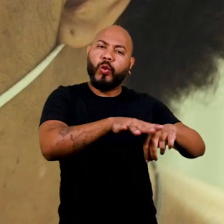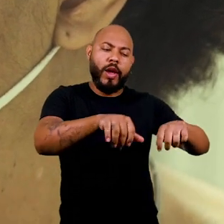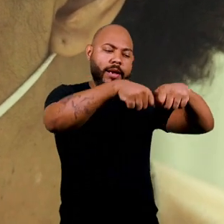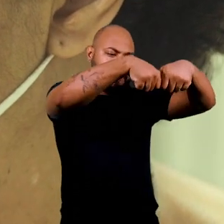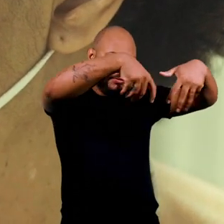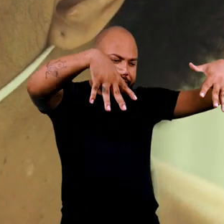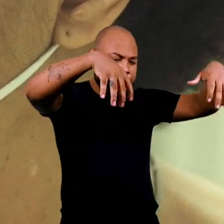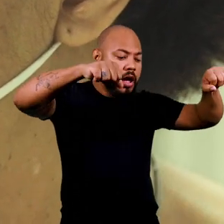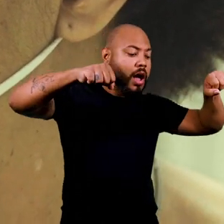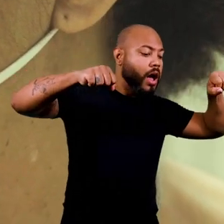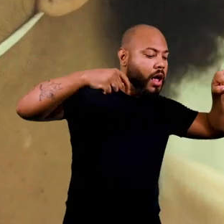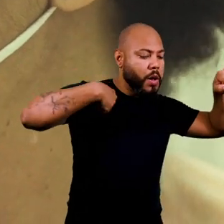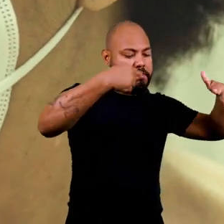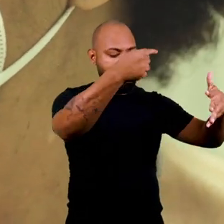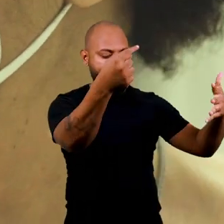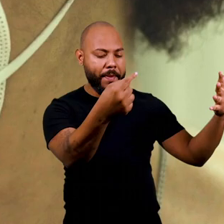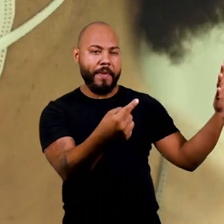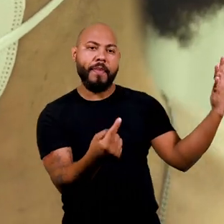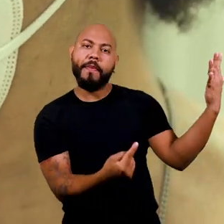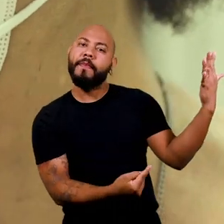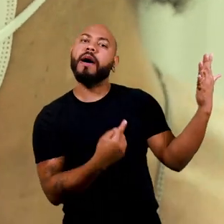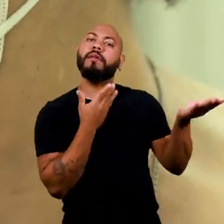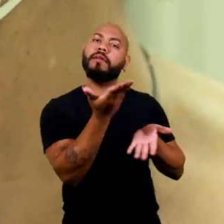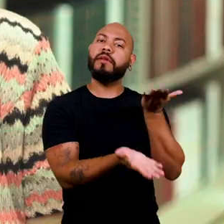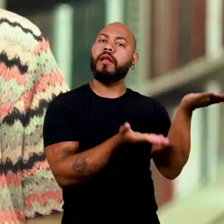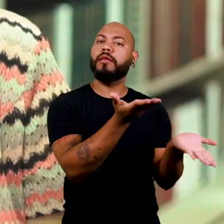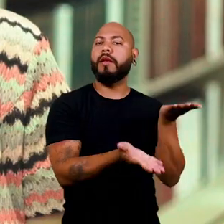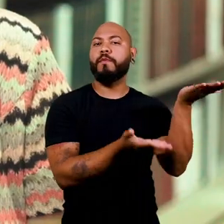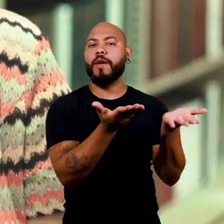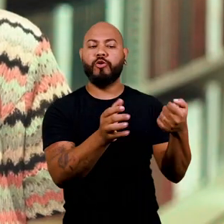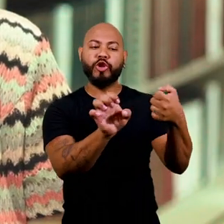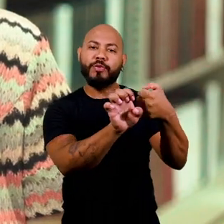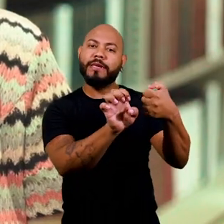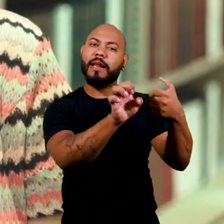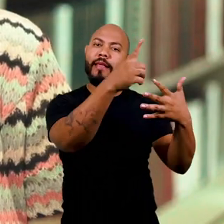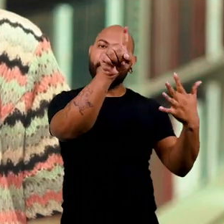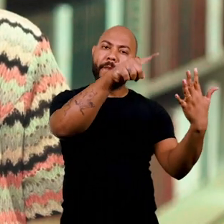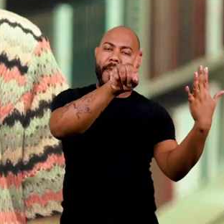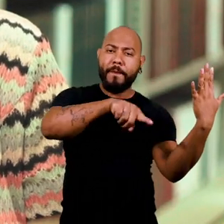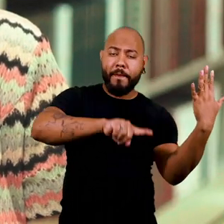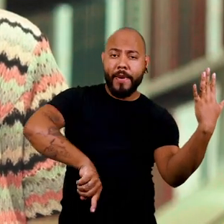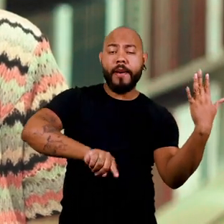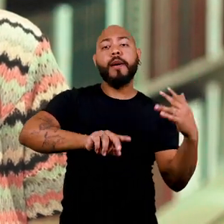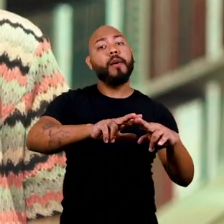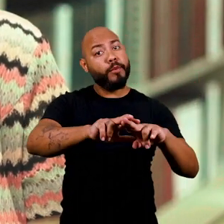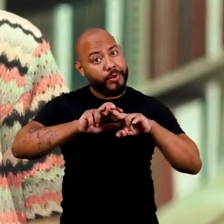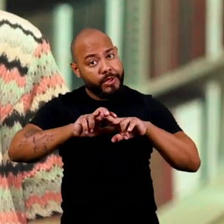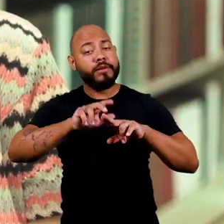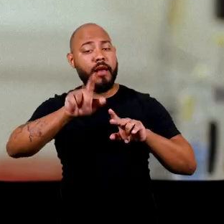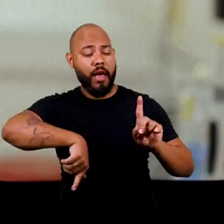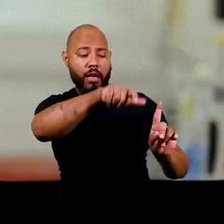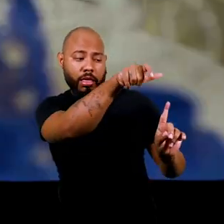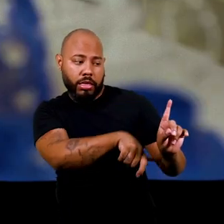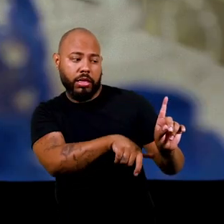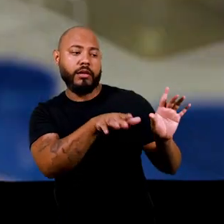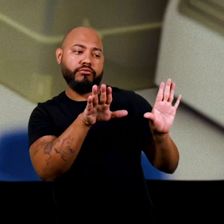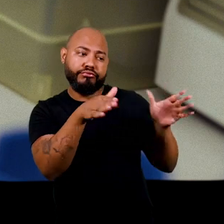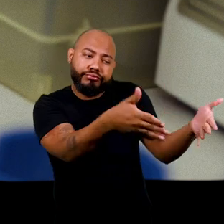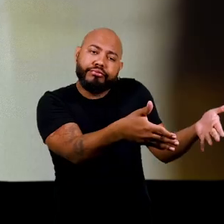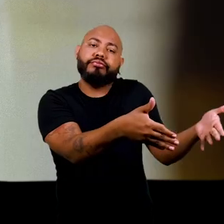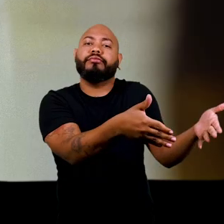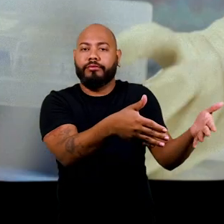de um tratamento que envolve diferentes especialidades. E aí é que entra a questão social.